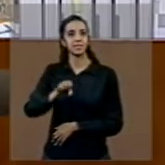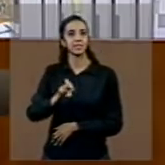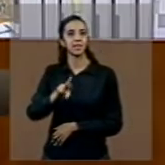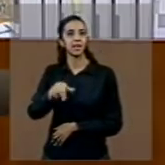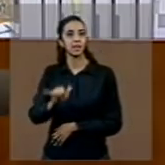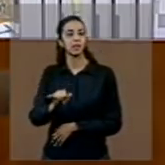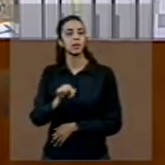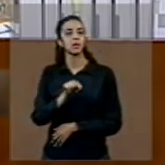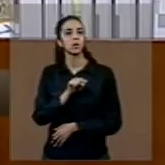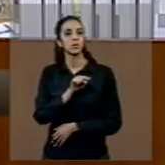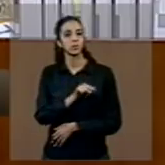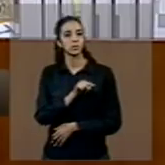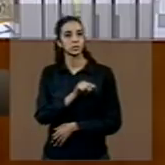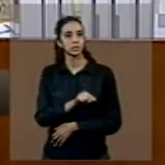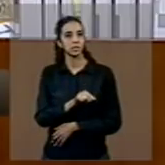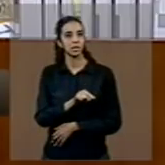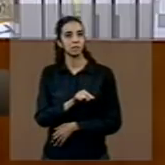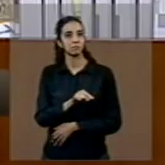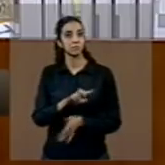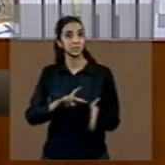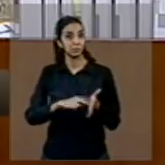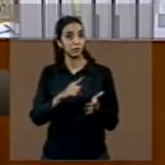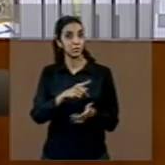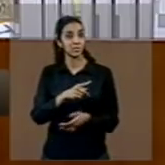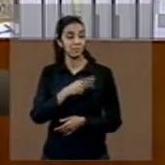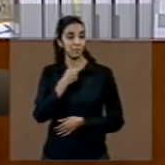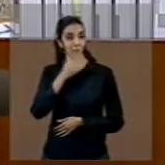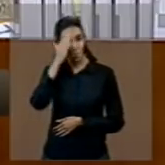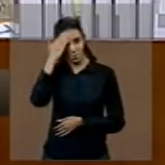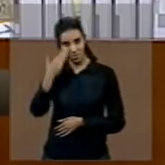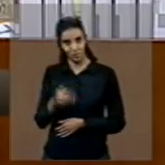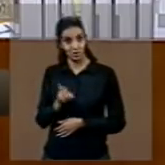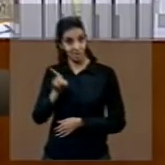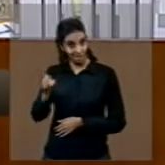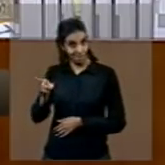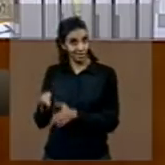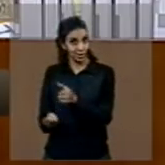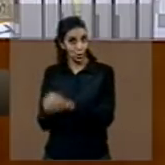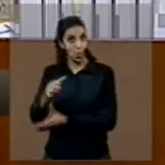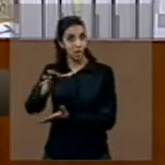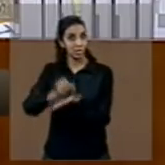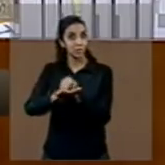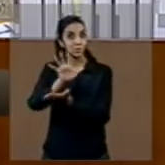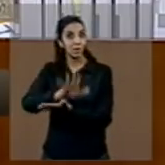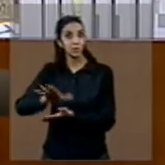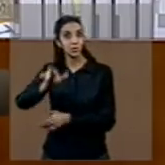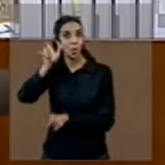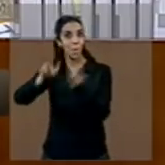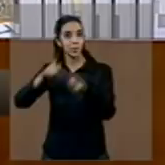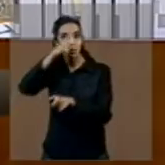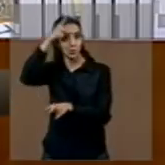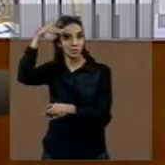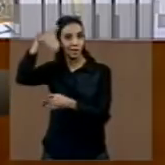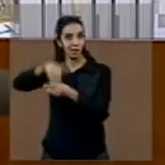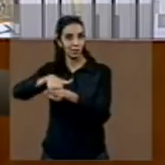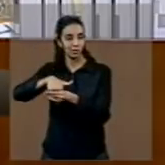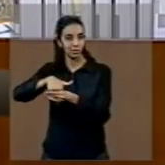Vossa Excelência faz justa homenagem àquele que criou o Cadastro Nacional de Eleitores, porque